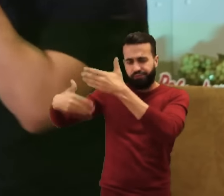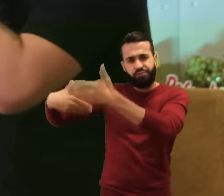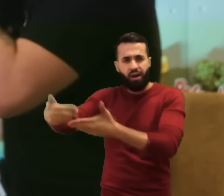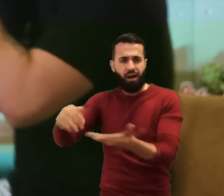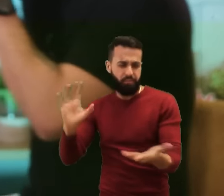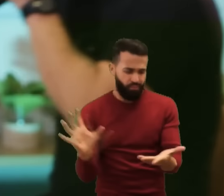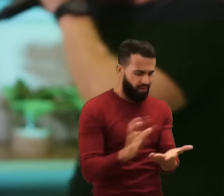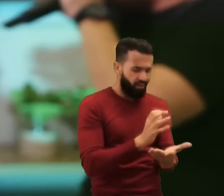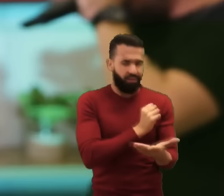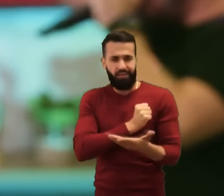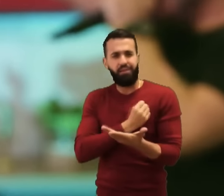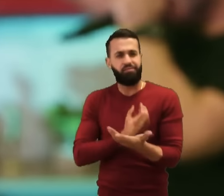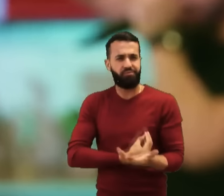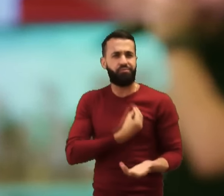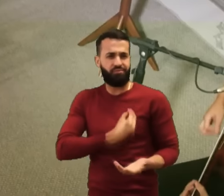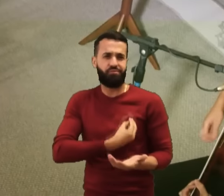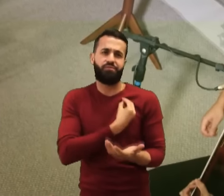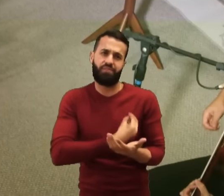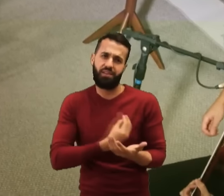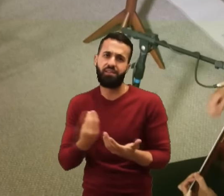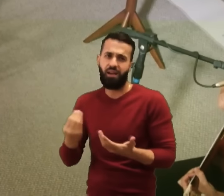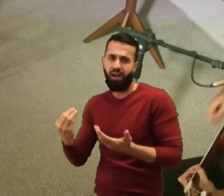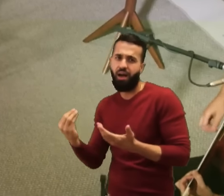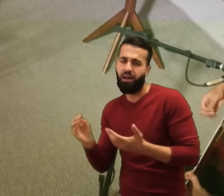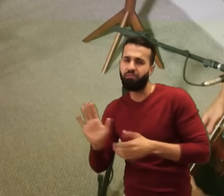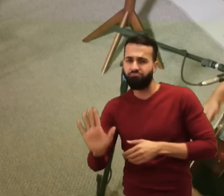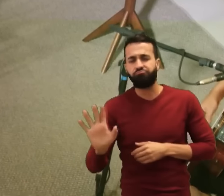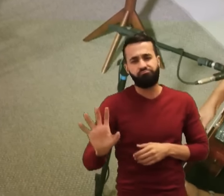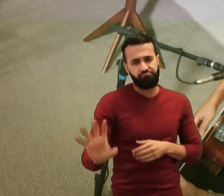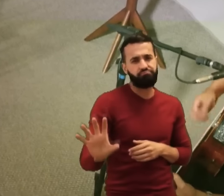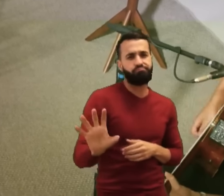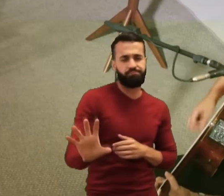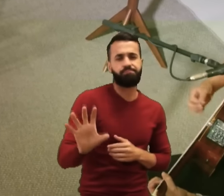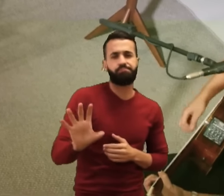vem, amores são coisas da vida.